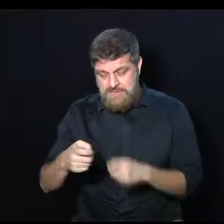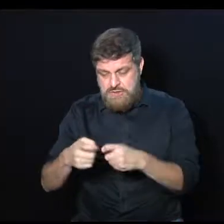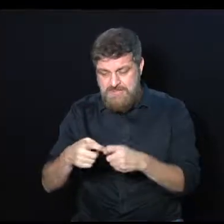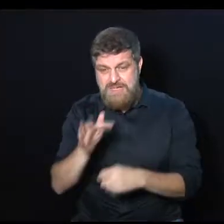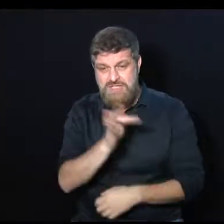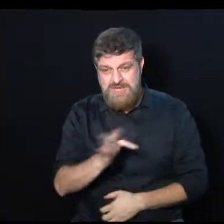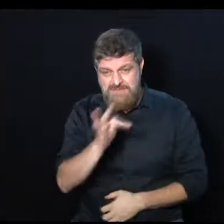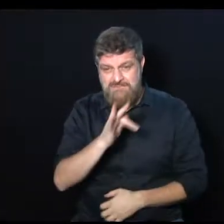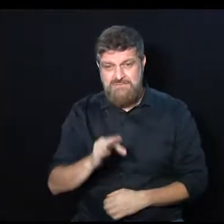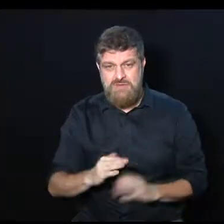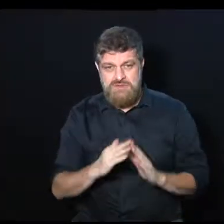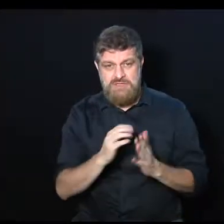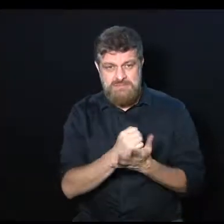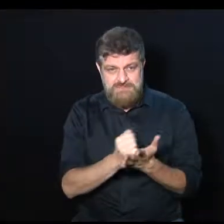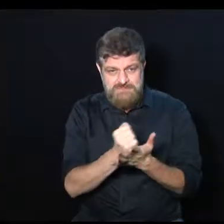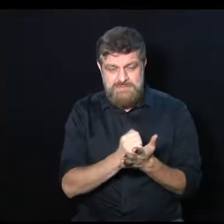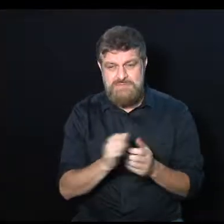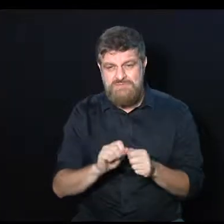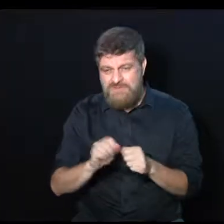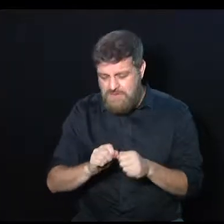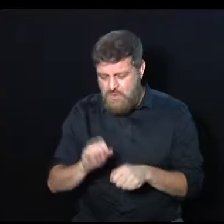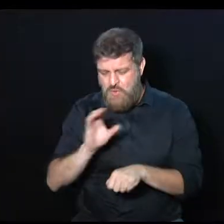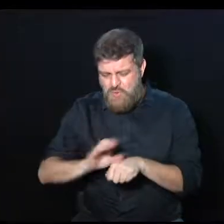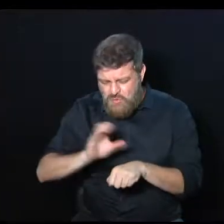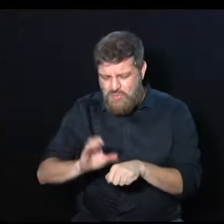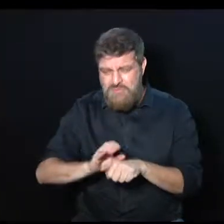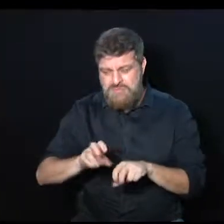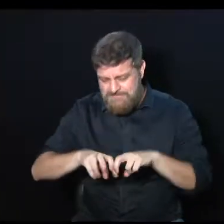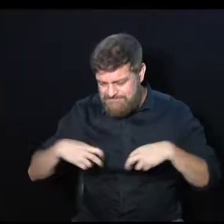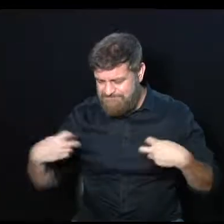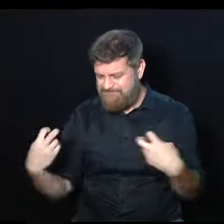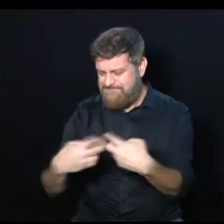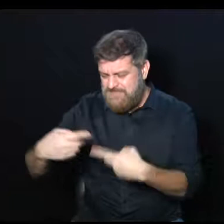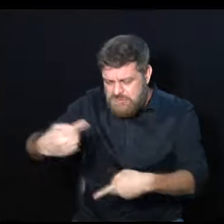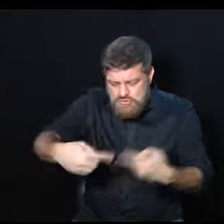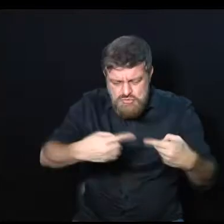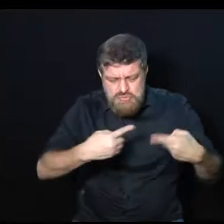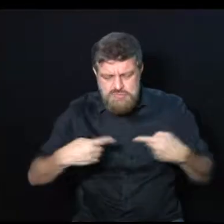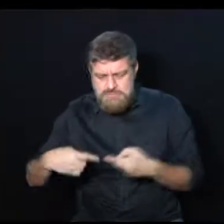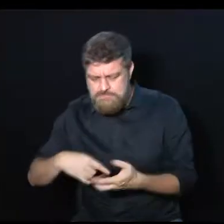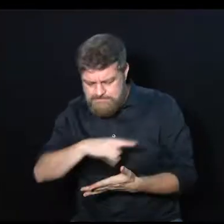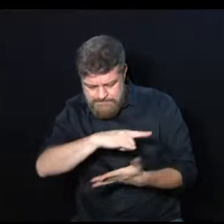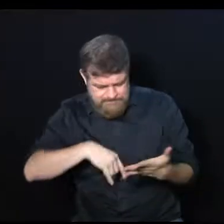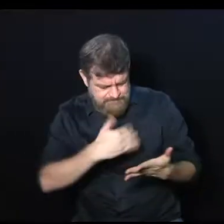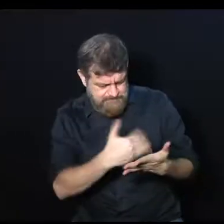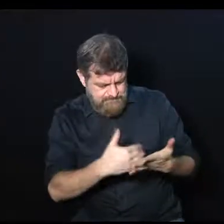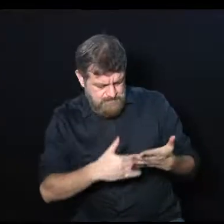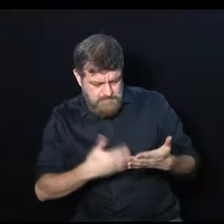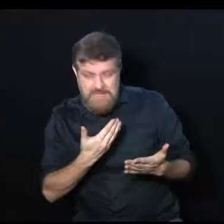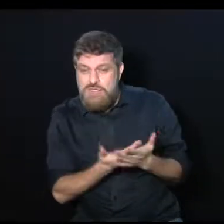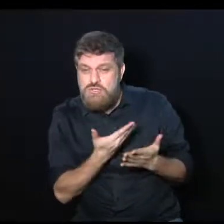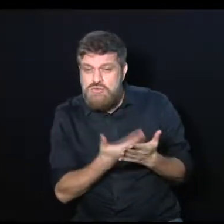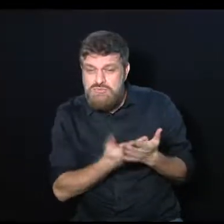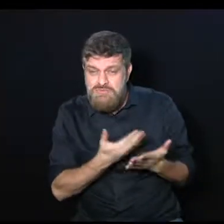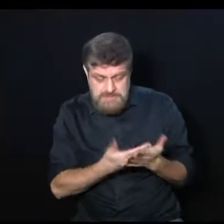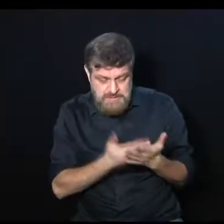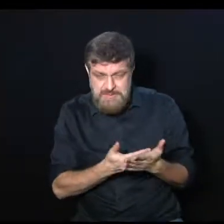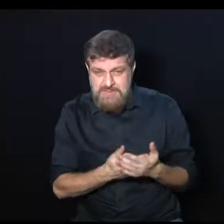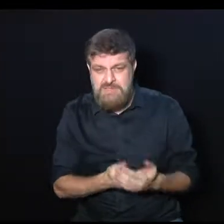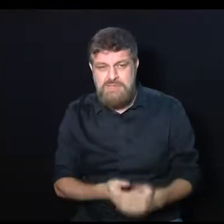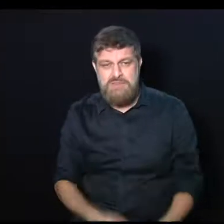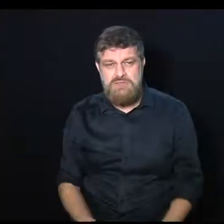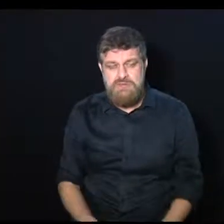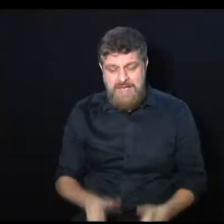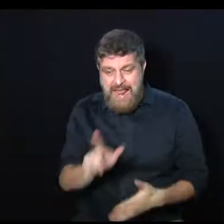Médicas. Educação continuada. Toda semana a gente tem uma reunião discutindo trabalhos mais recentes, trabalhos que são importantes para a nossa atividade da